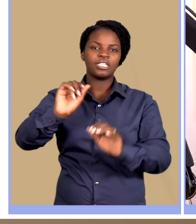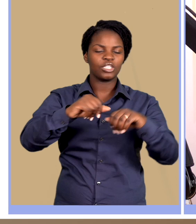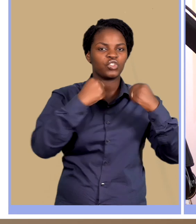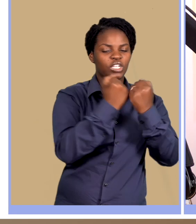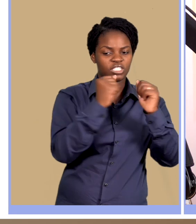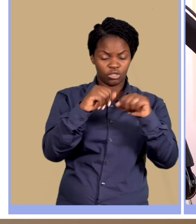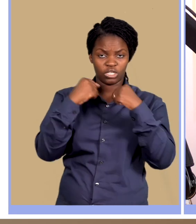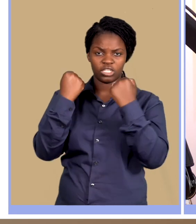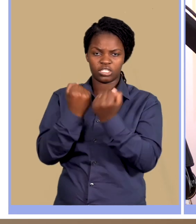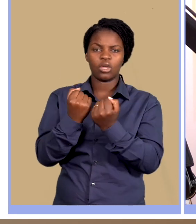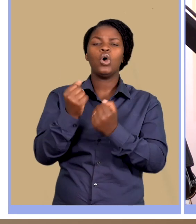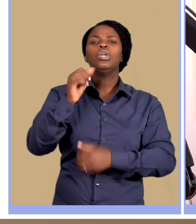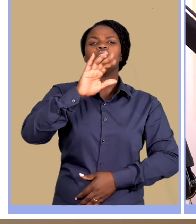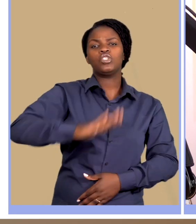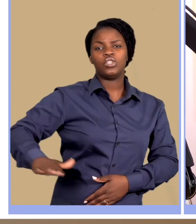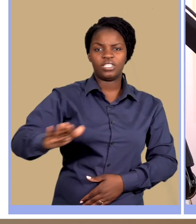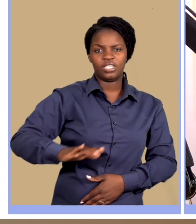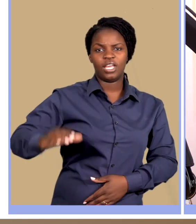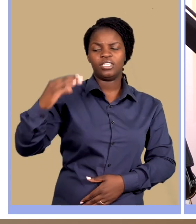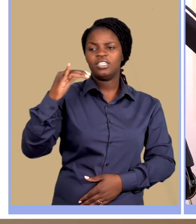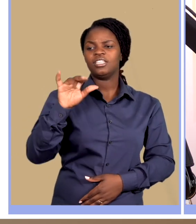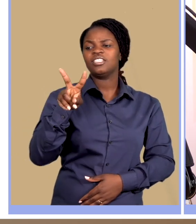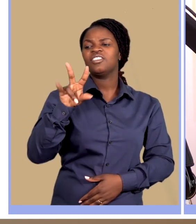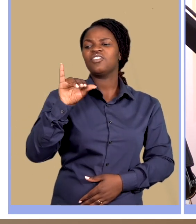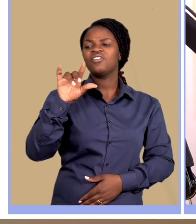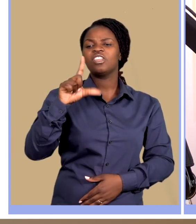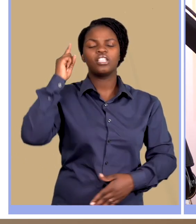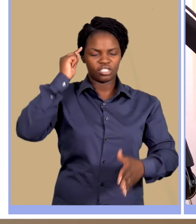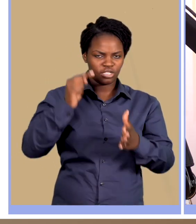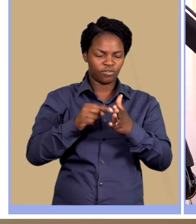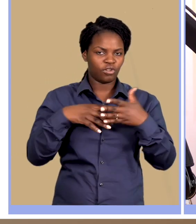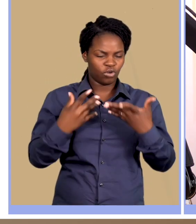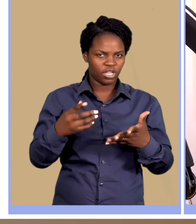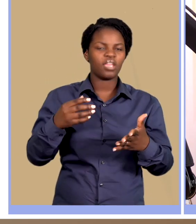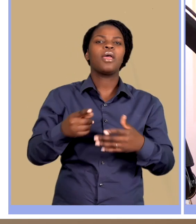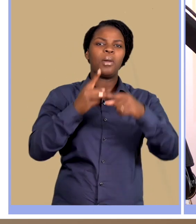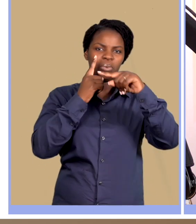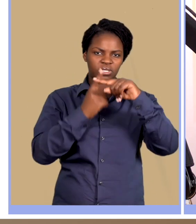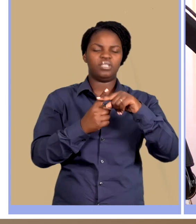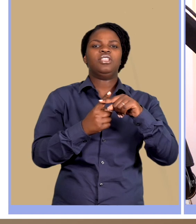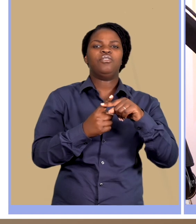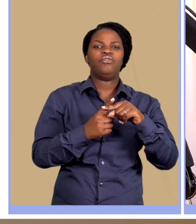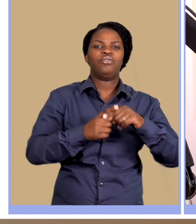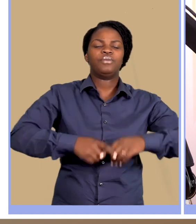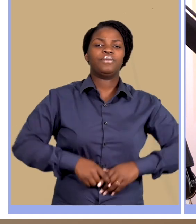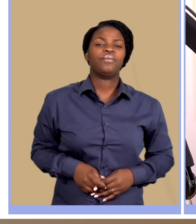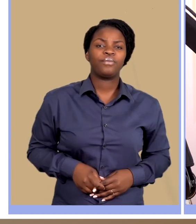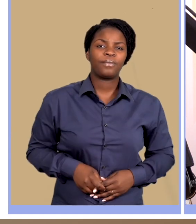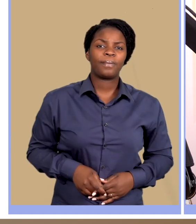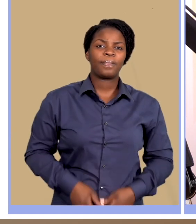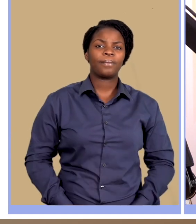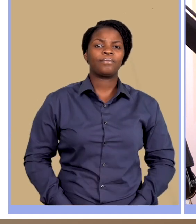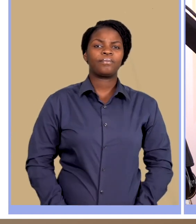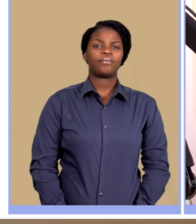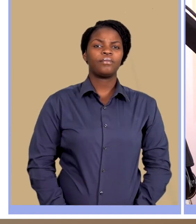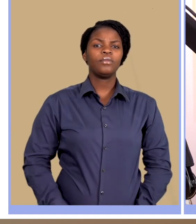sociedade civil devem apresentar. Já é um cometimento à luz desta Convenção Internacional. O fato de termos o